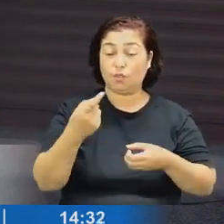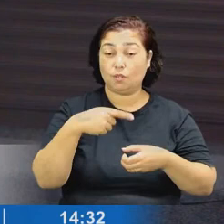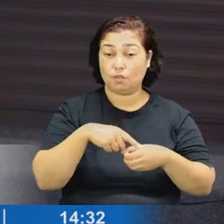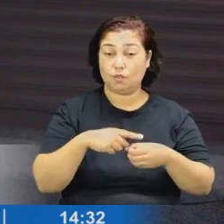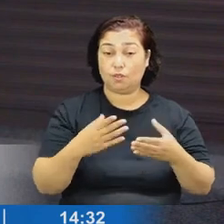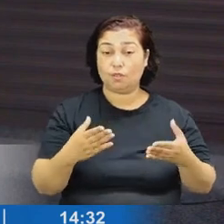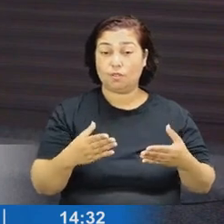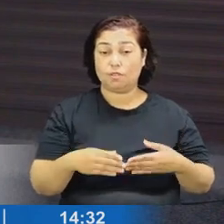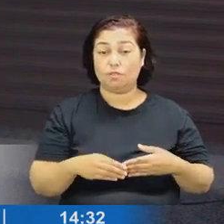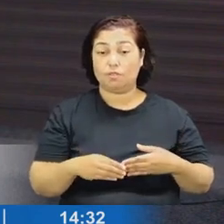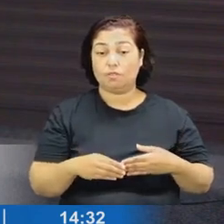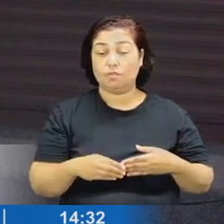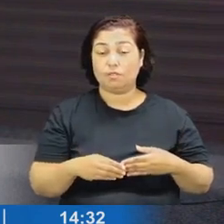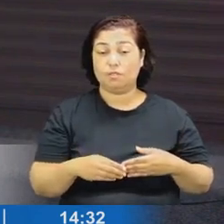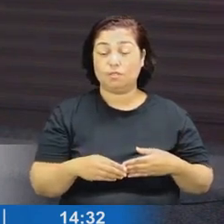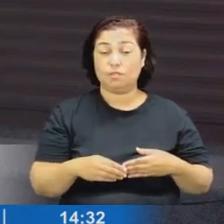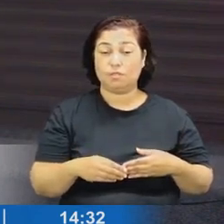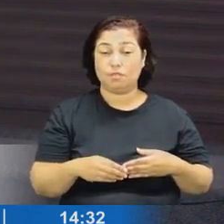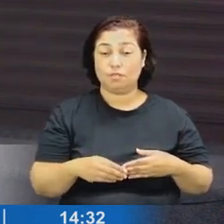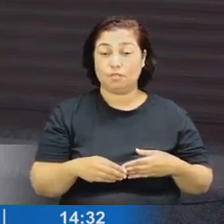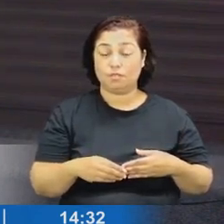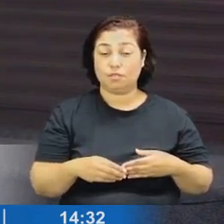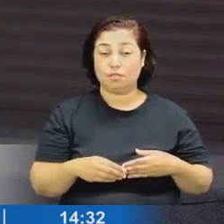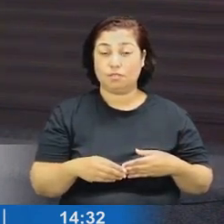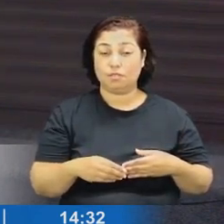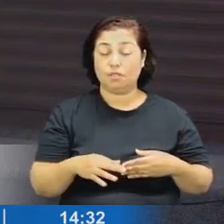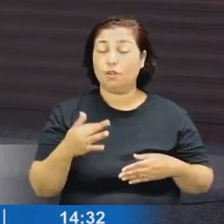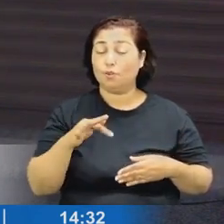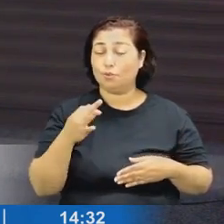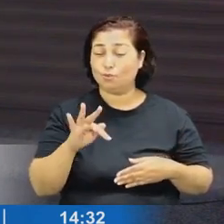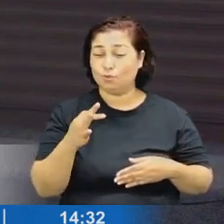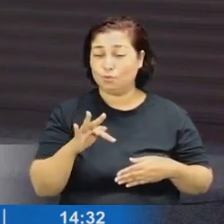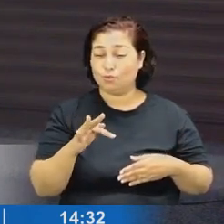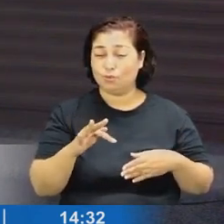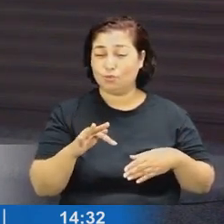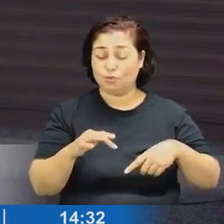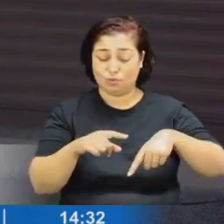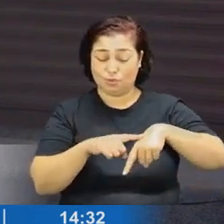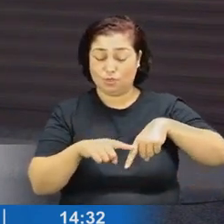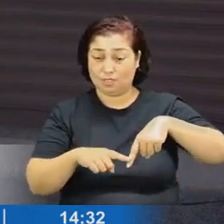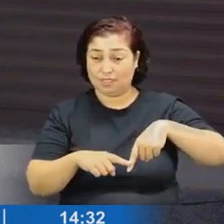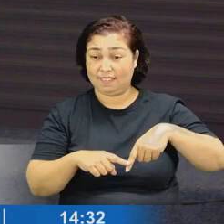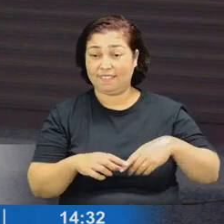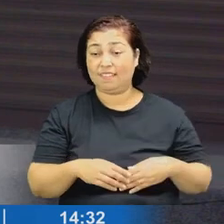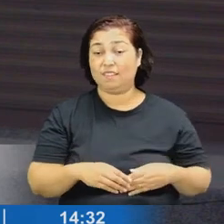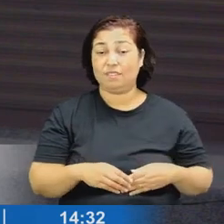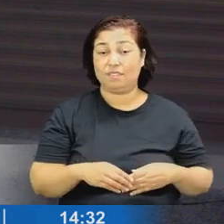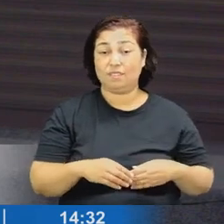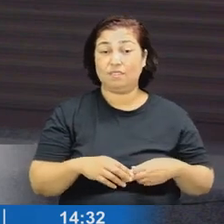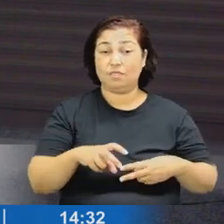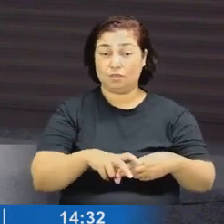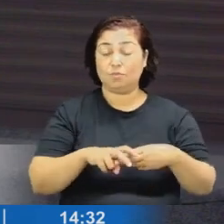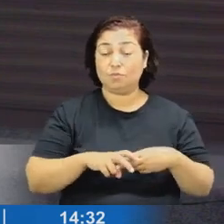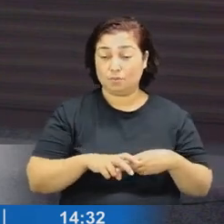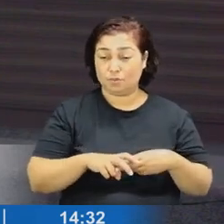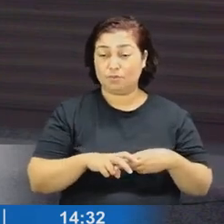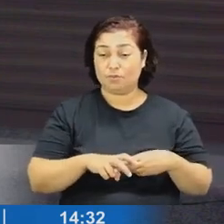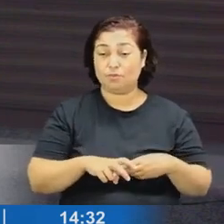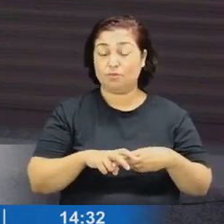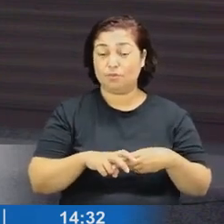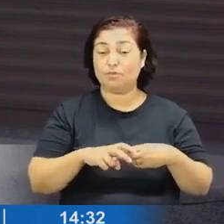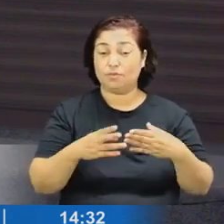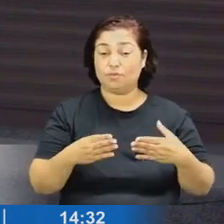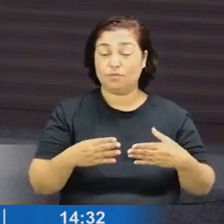igual Romário aqui ó Acabou a coxa essa cadeira está aqui hoje porque a tua base de anti-inflamatório e